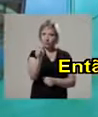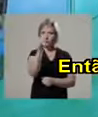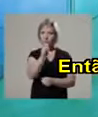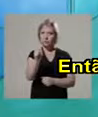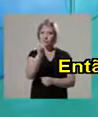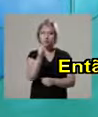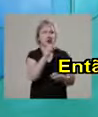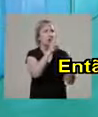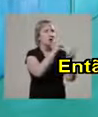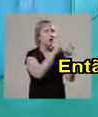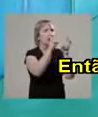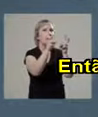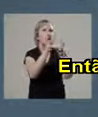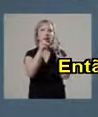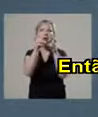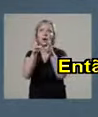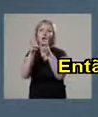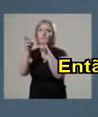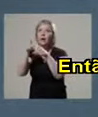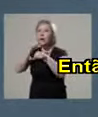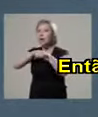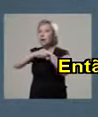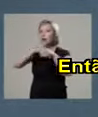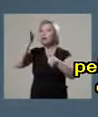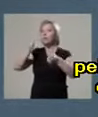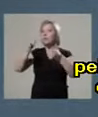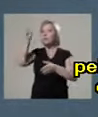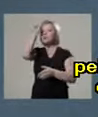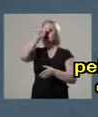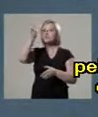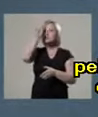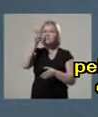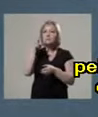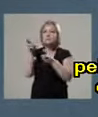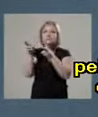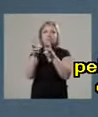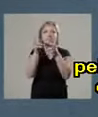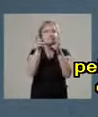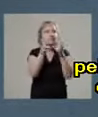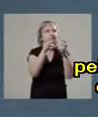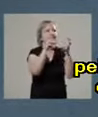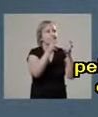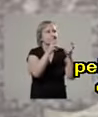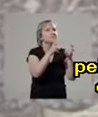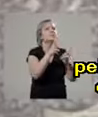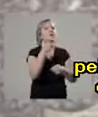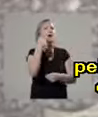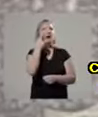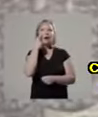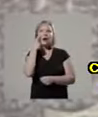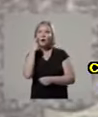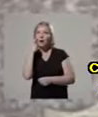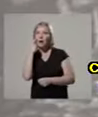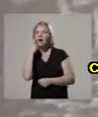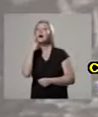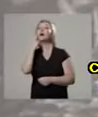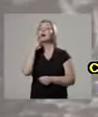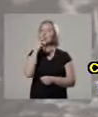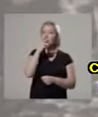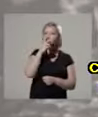Então essas organizações, até inspiradas, né, pelo momento histórico que o país vivia,